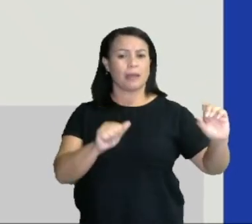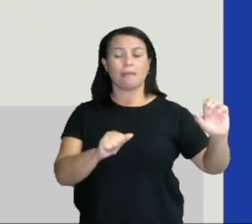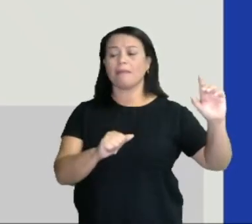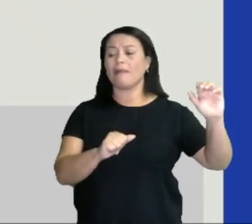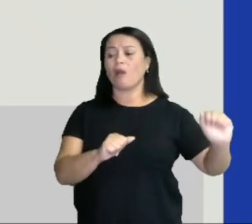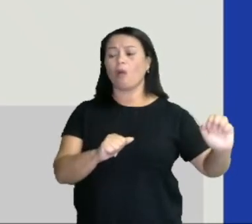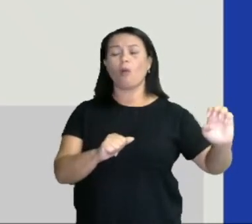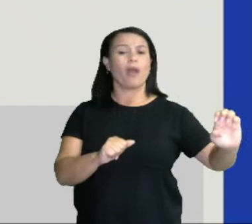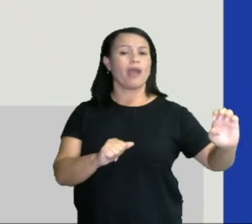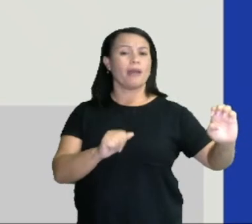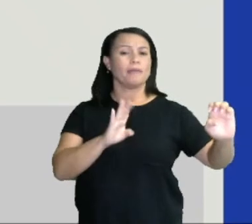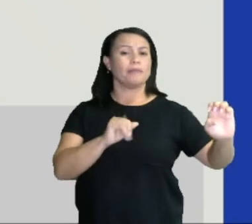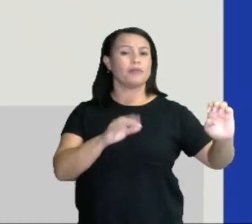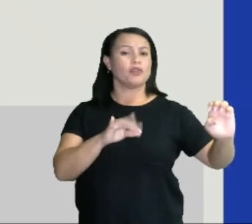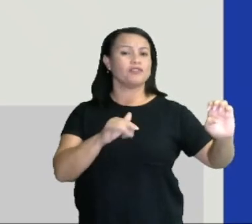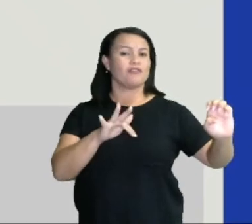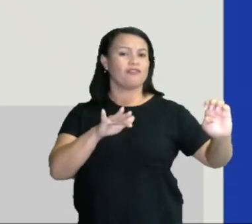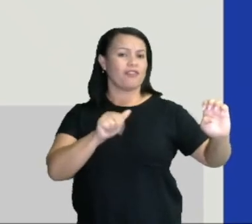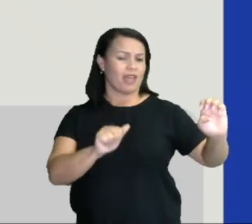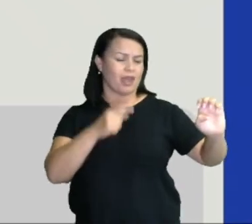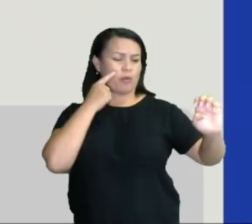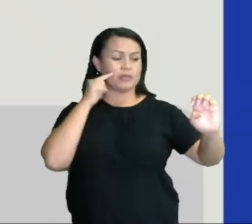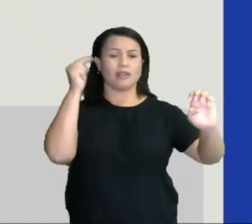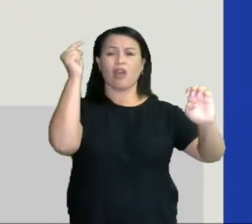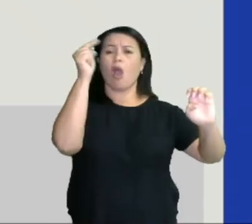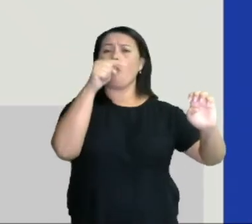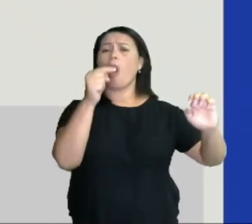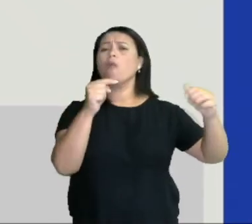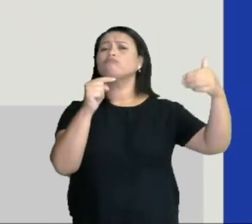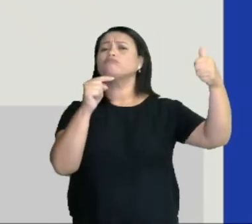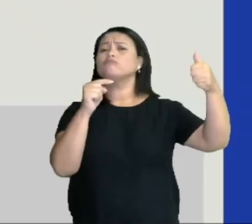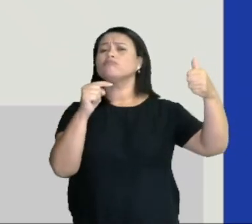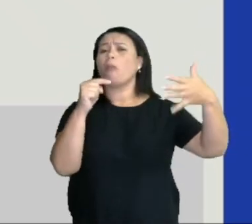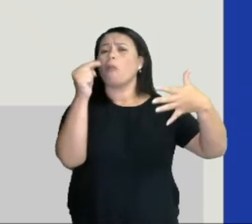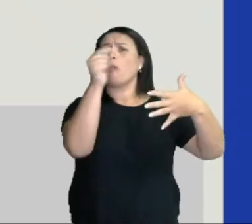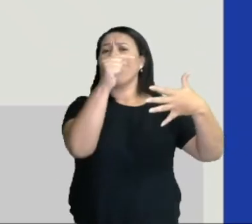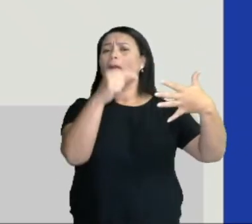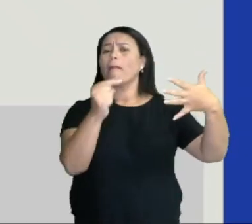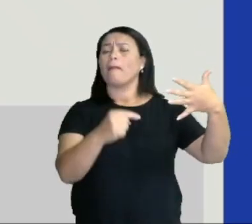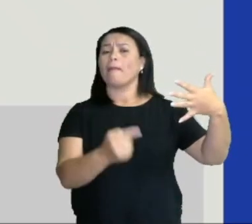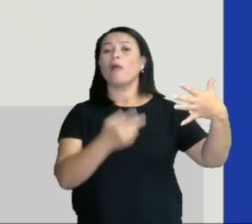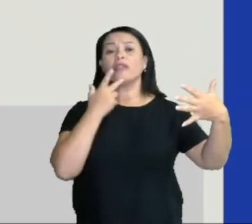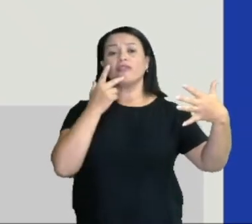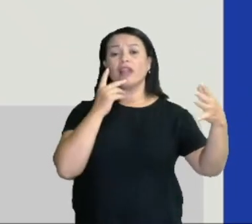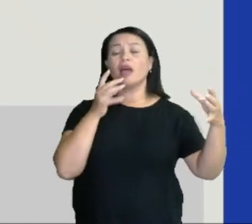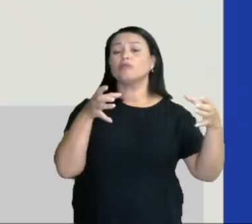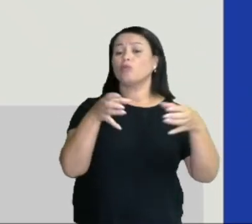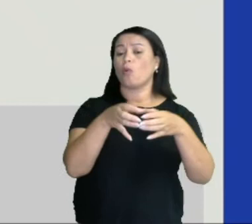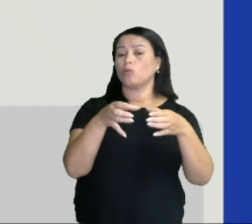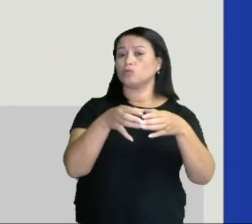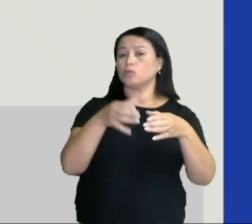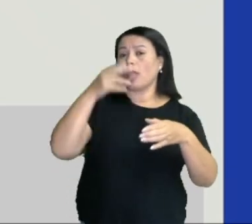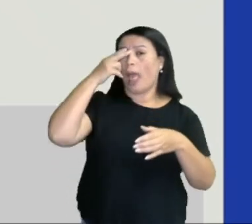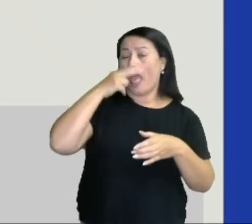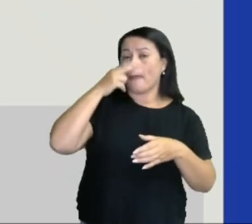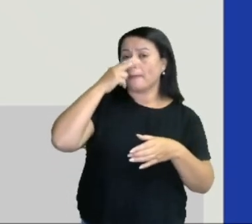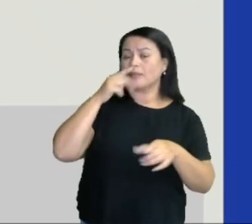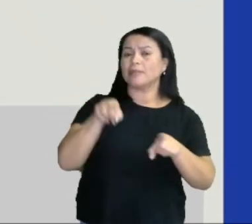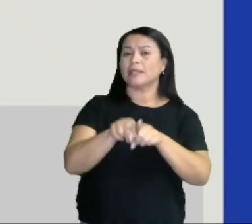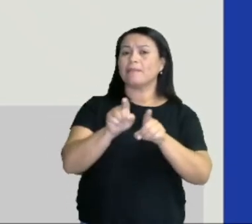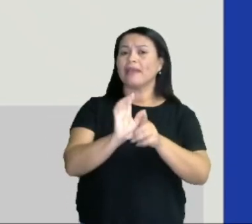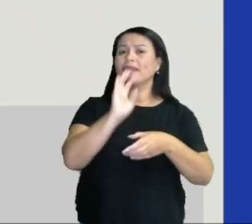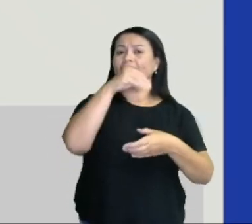letra E, biosfera. Quando falamos em um conjunto de seres vivos da mesma espécie que ocupam a mesma